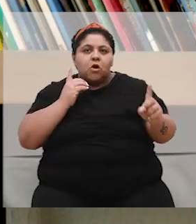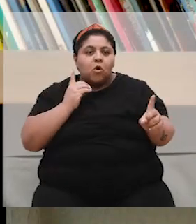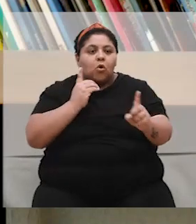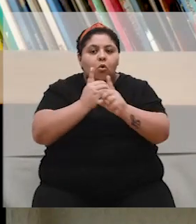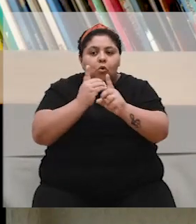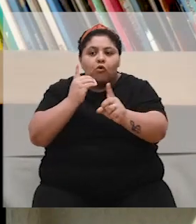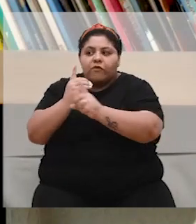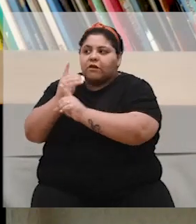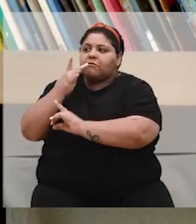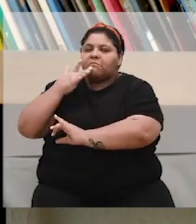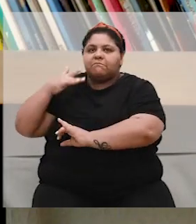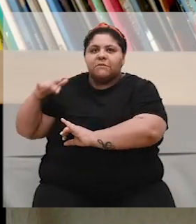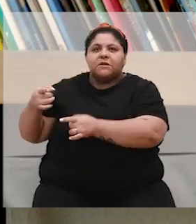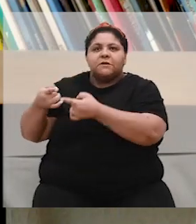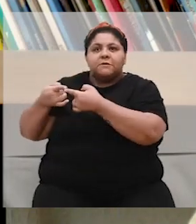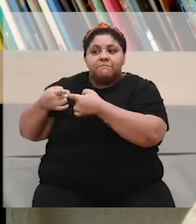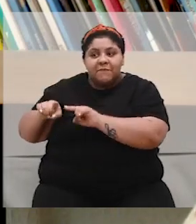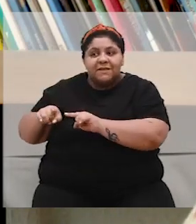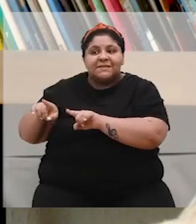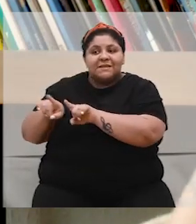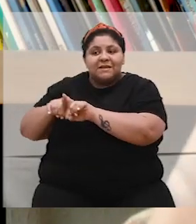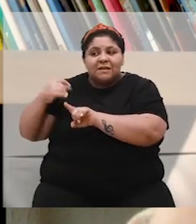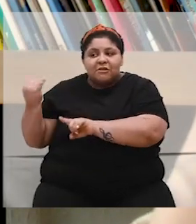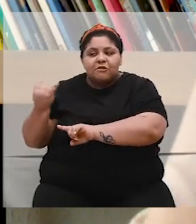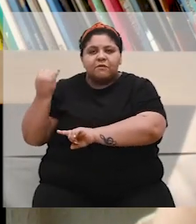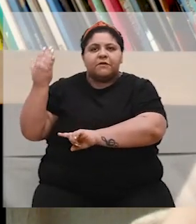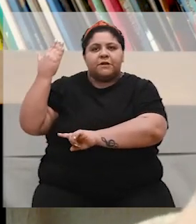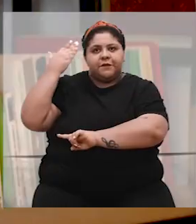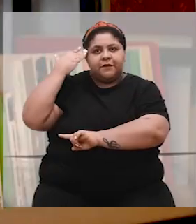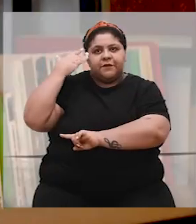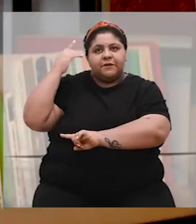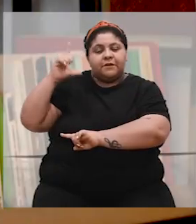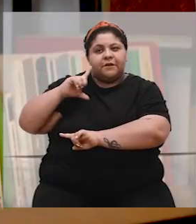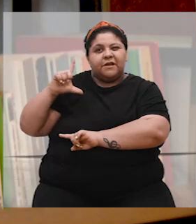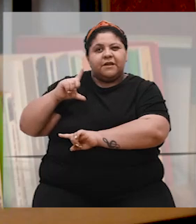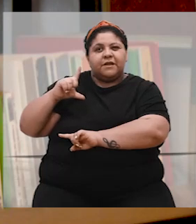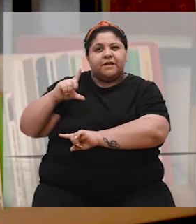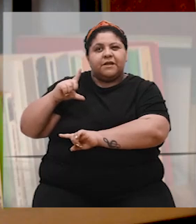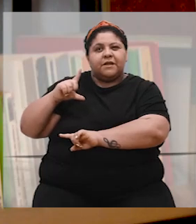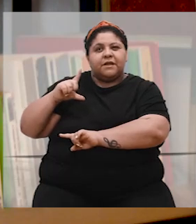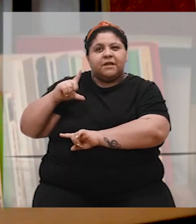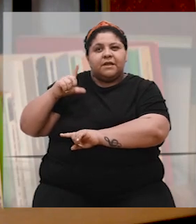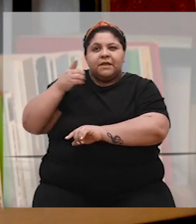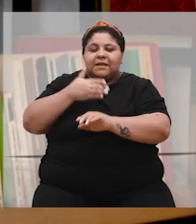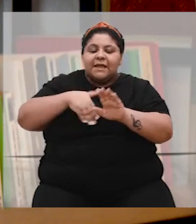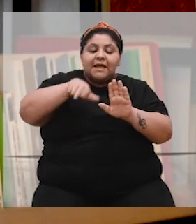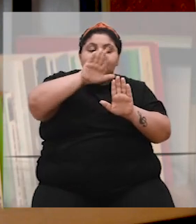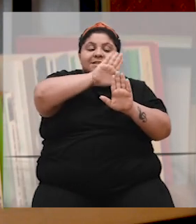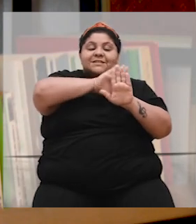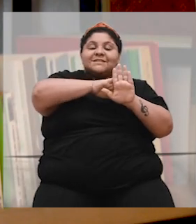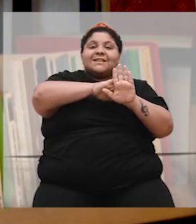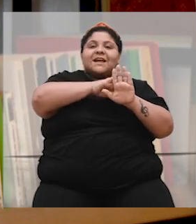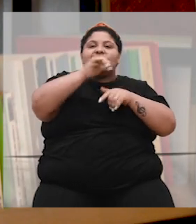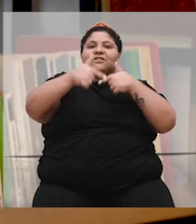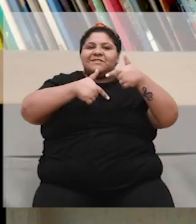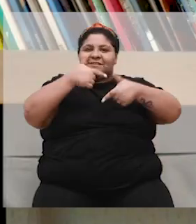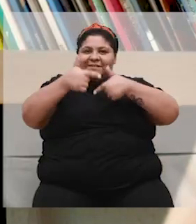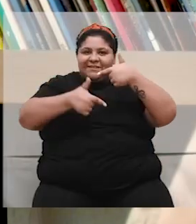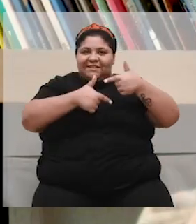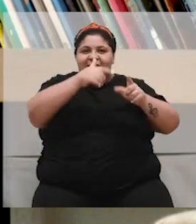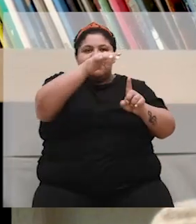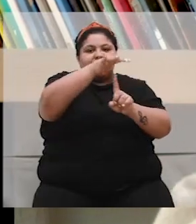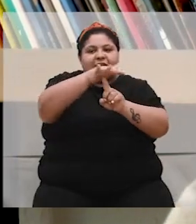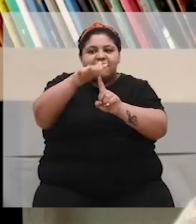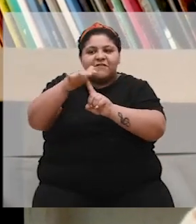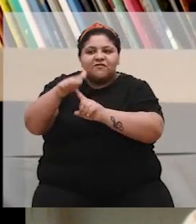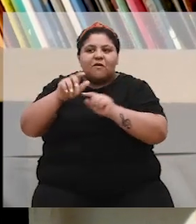está encontrando com as crianças, mas é muito mais importante saber que existe por detrás daquele trabalho,